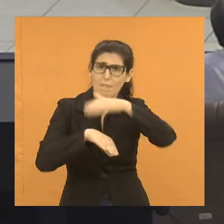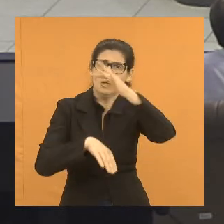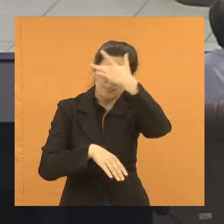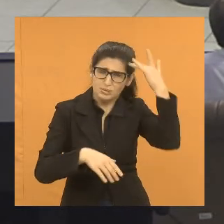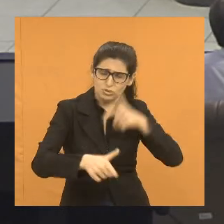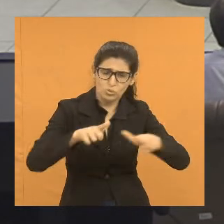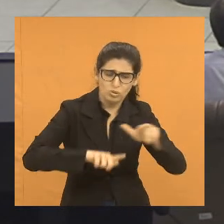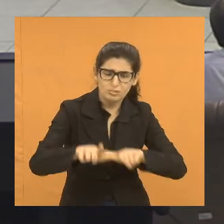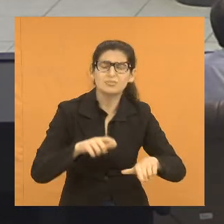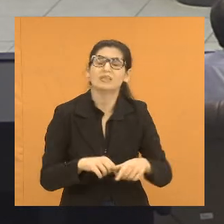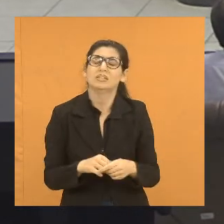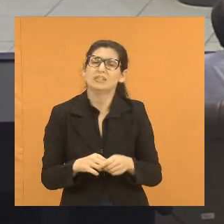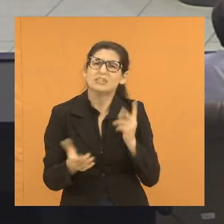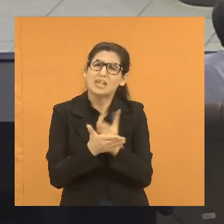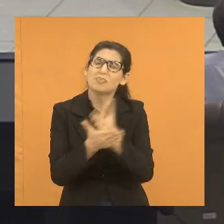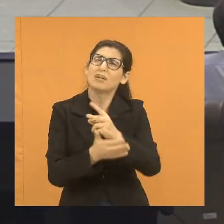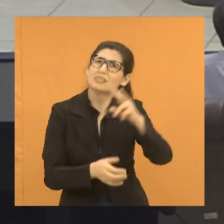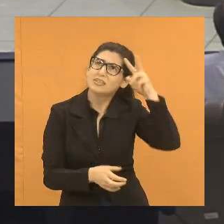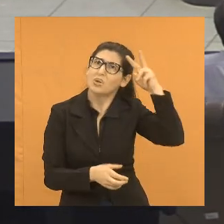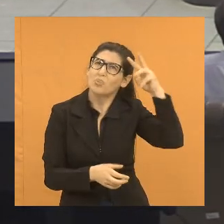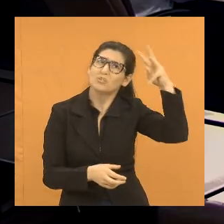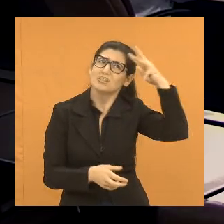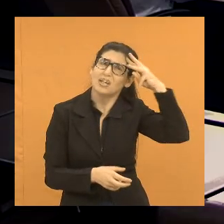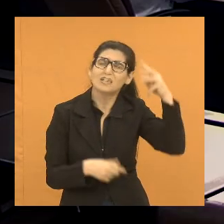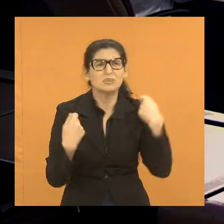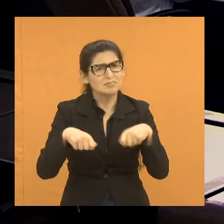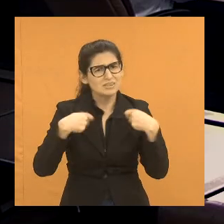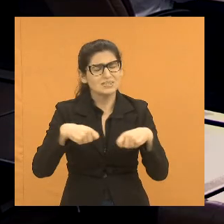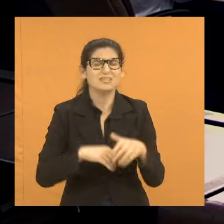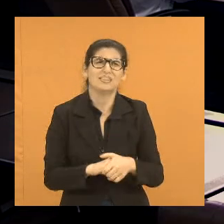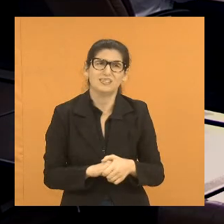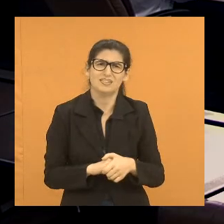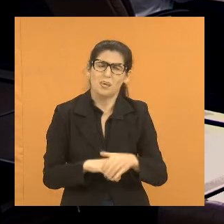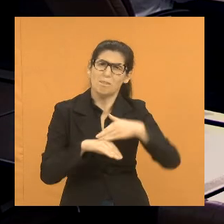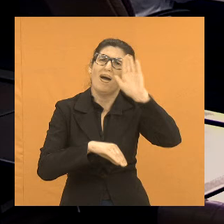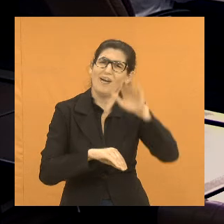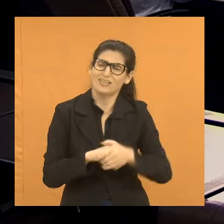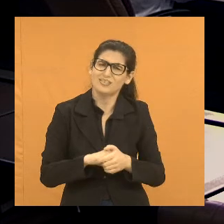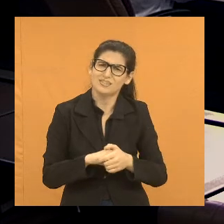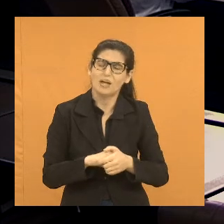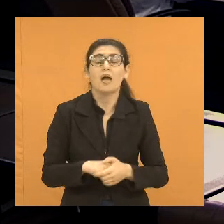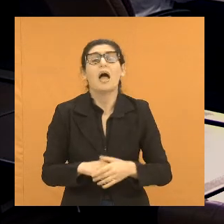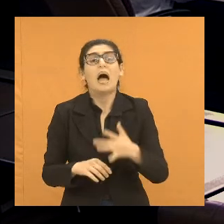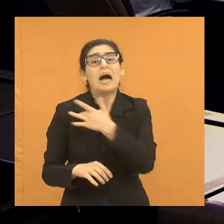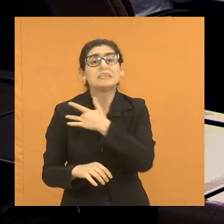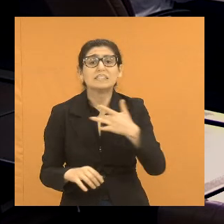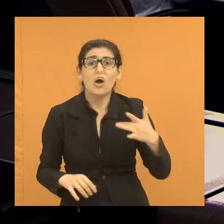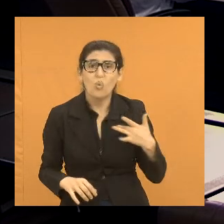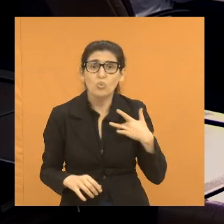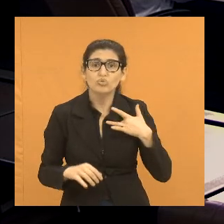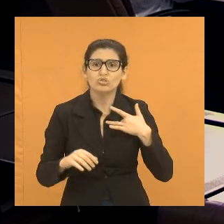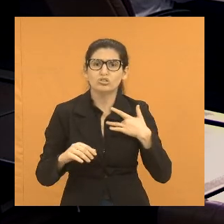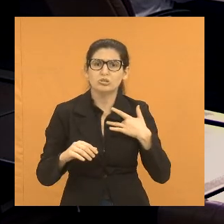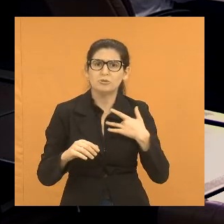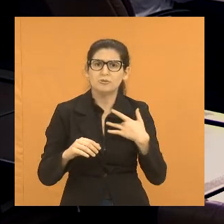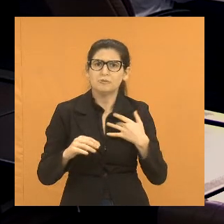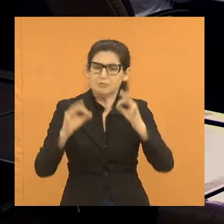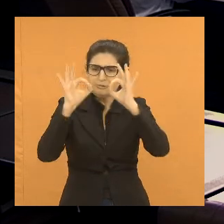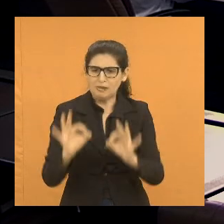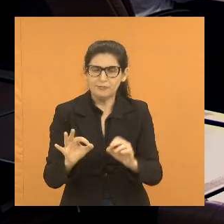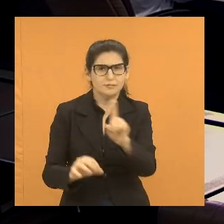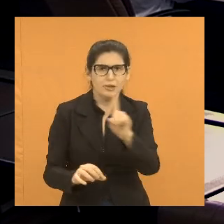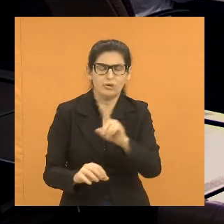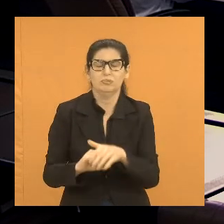semanas era segunda e terça-feira, né? É que a saúde, na realidade, ela não é uma coisa estática. Esse final